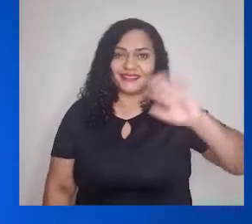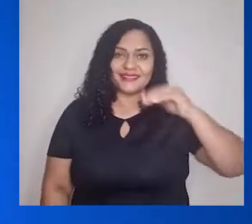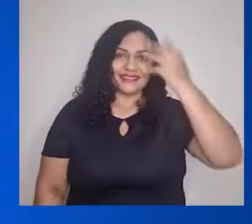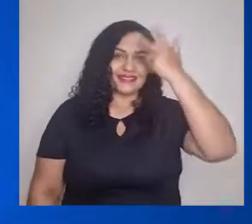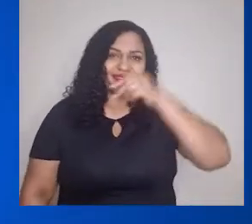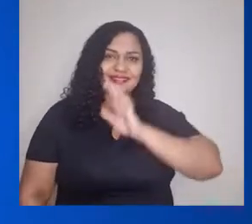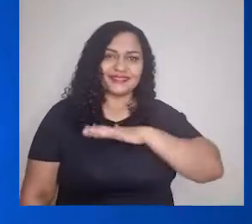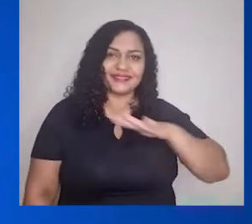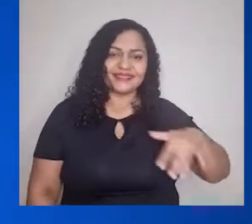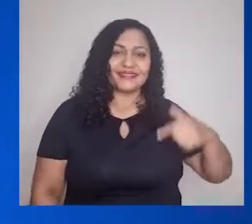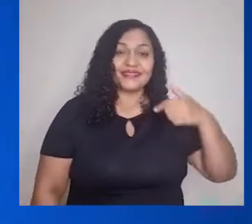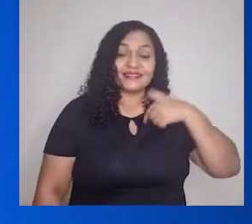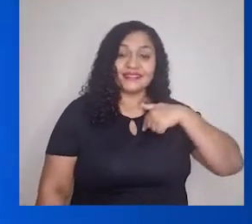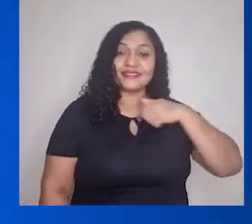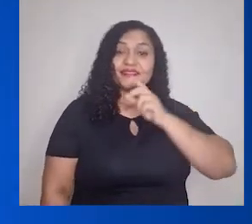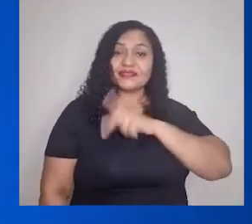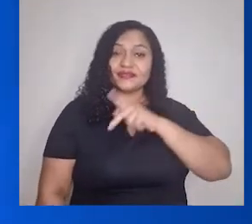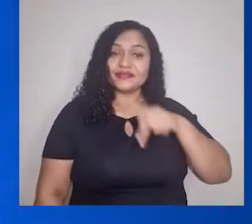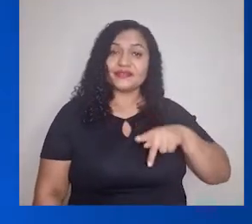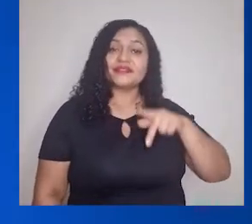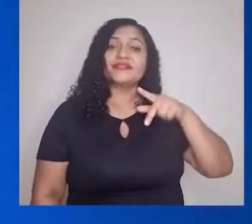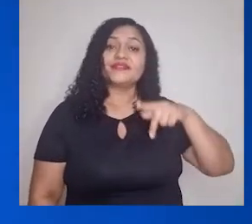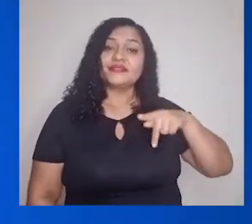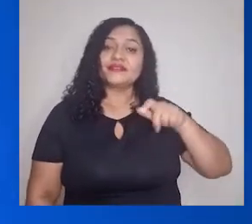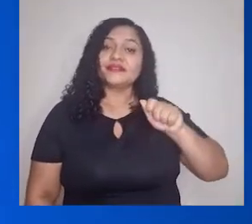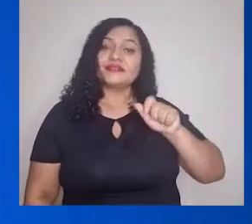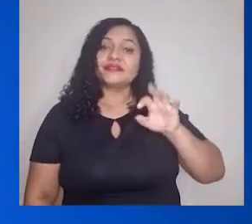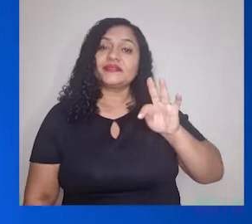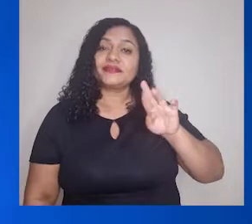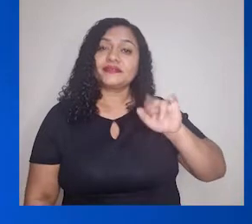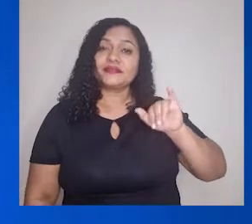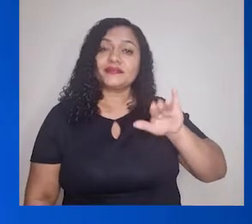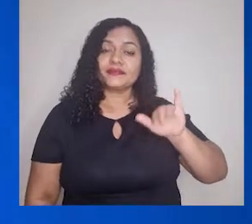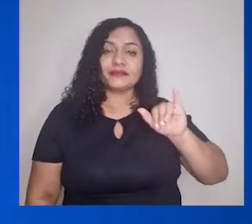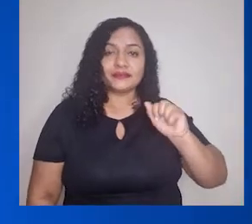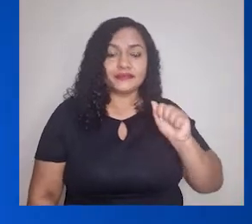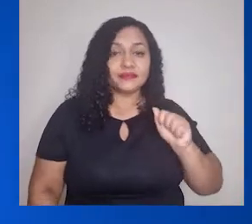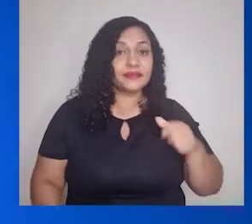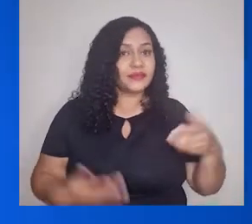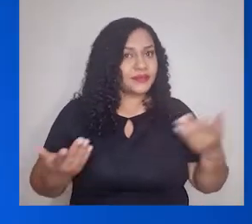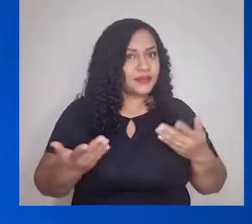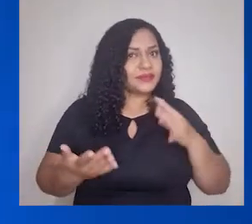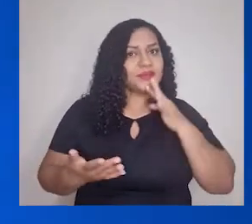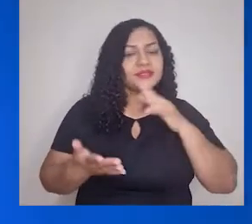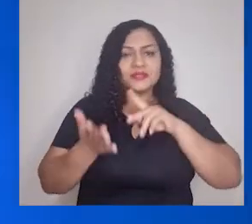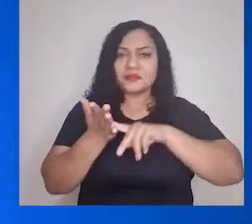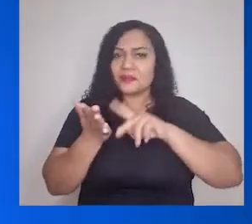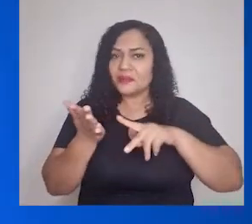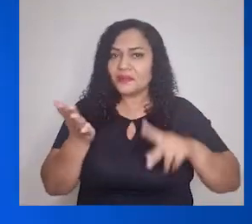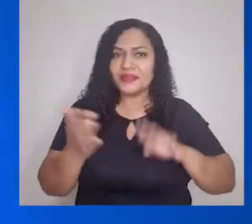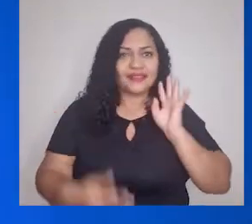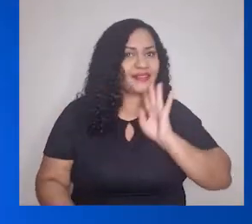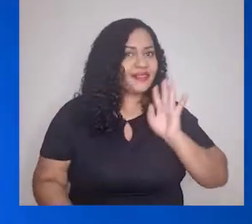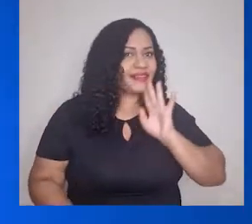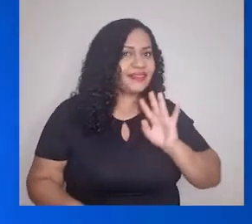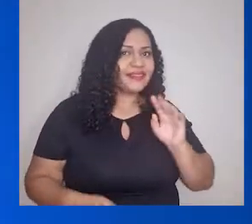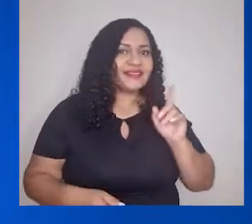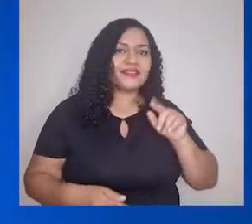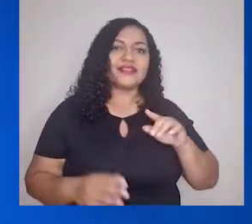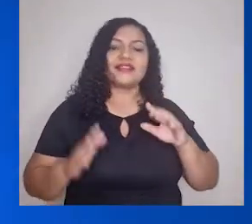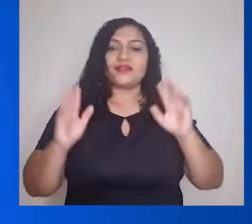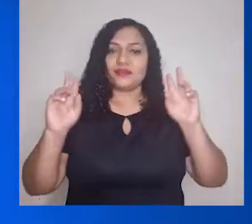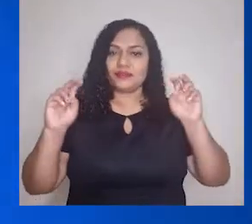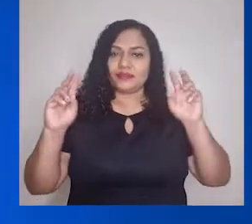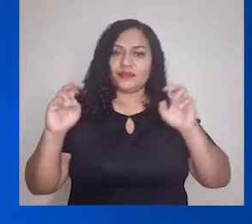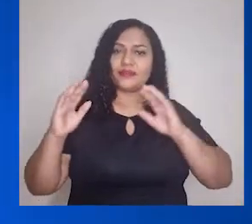Olá, crianças! Eu sou a tia Patrícia e hoje nós vamos conhecer um poema muito legal. O nome do nosso